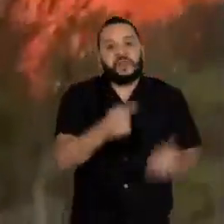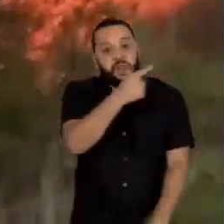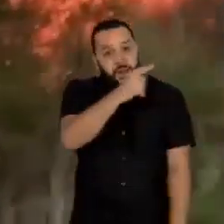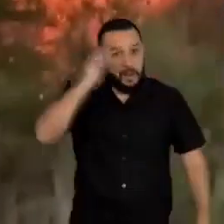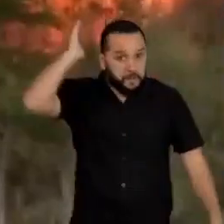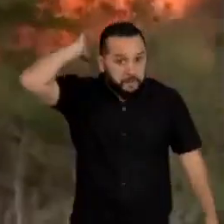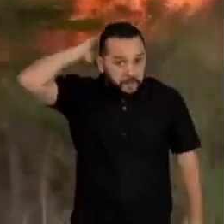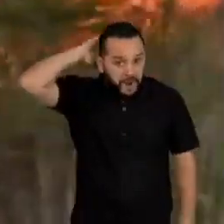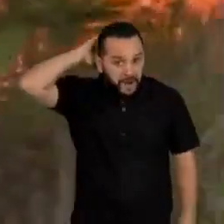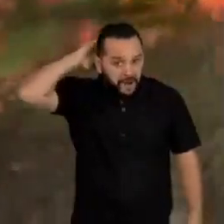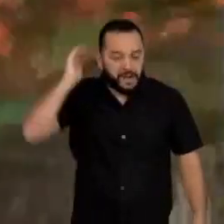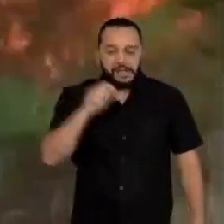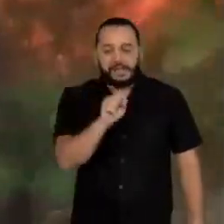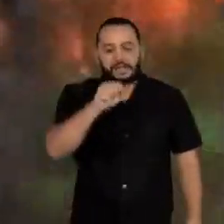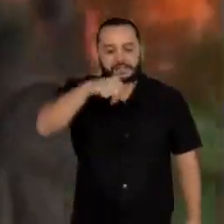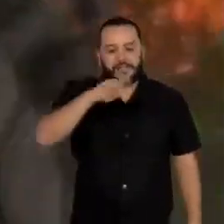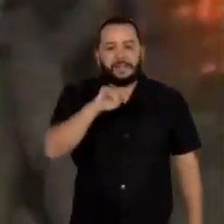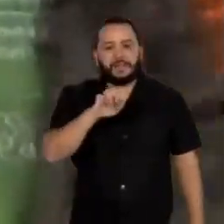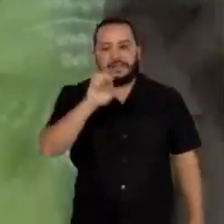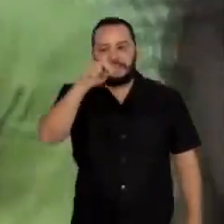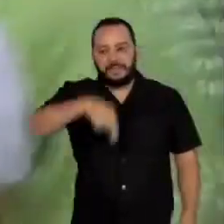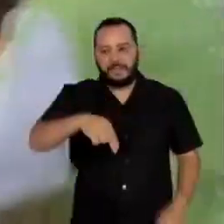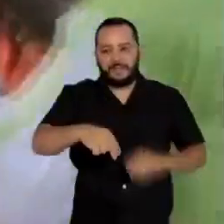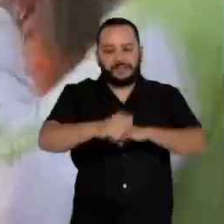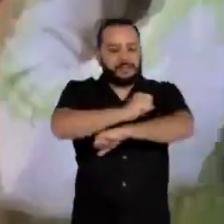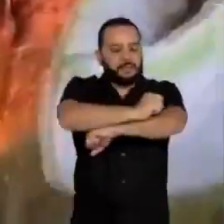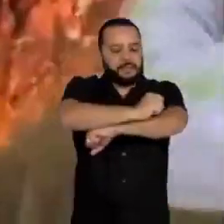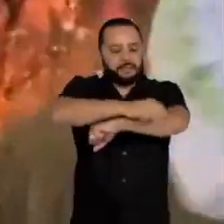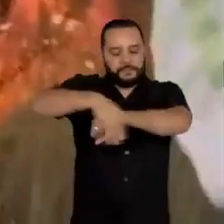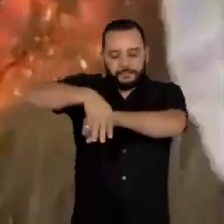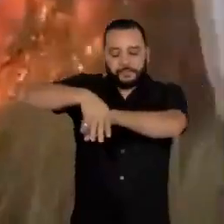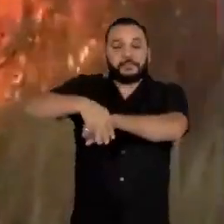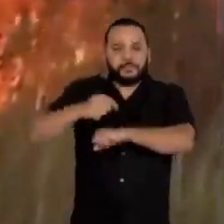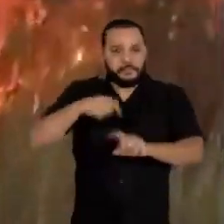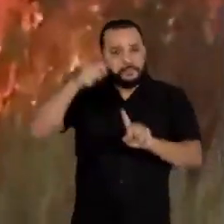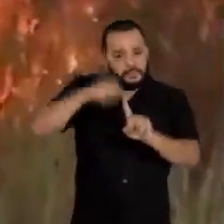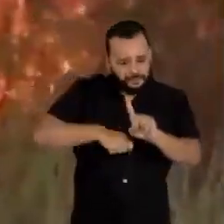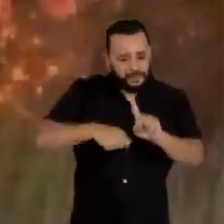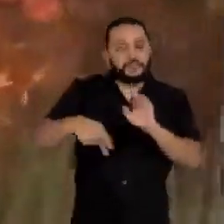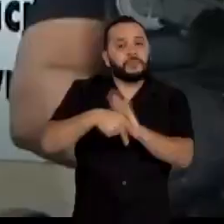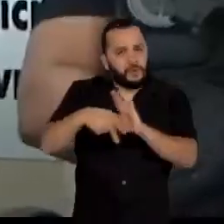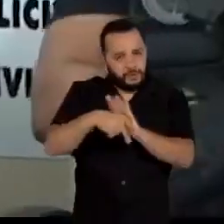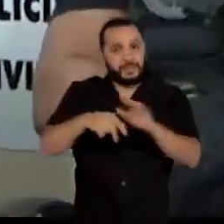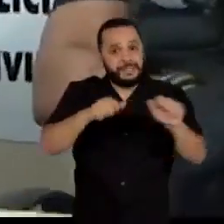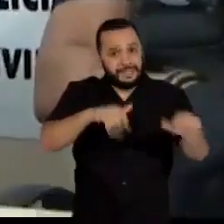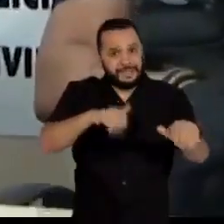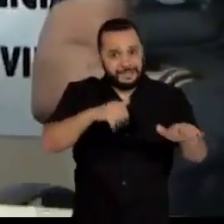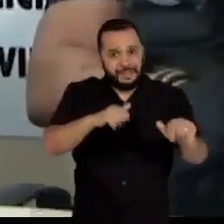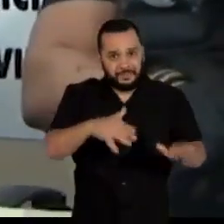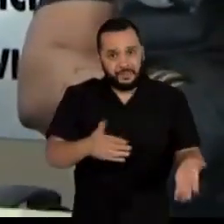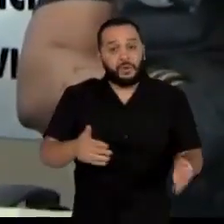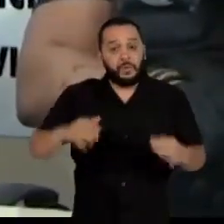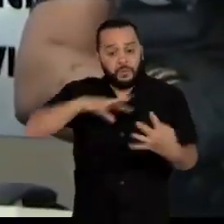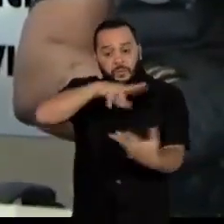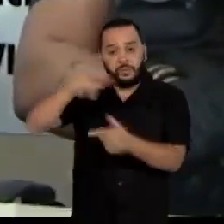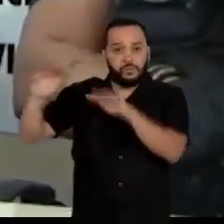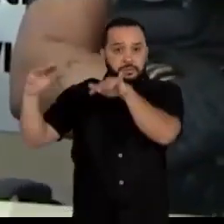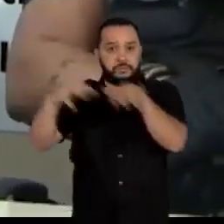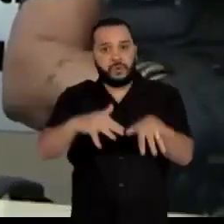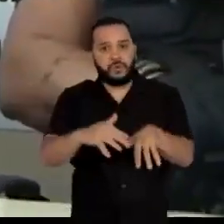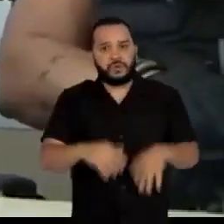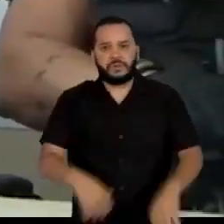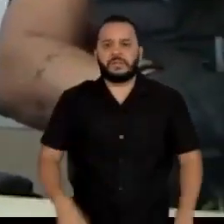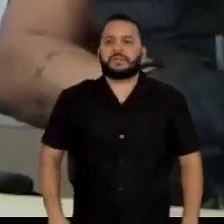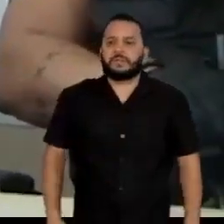em Santarém, no Pará, no mês de setembro, que causou grande repercussão mundial. O que nos chamou a atenção foi